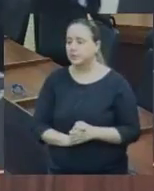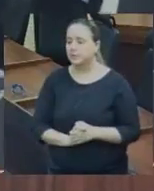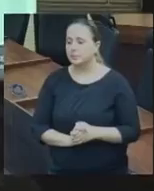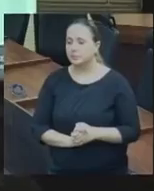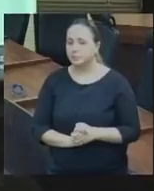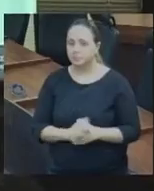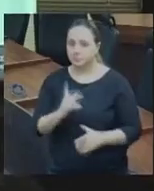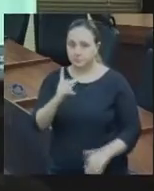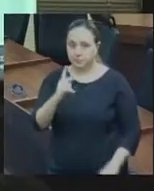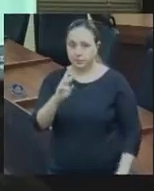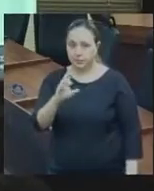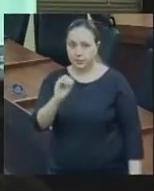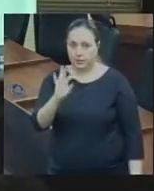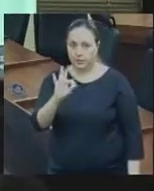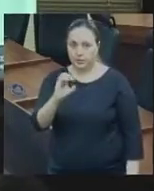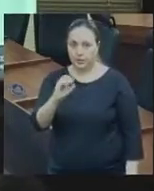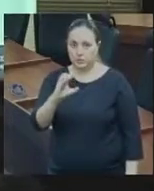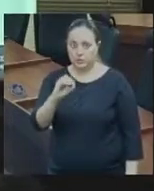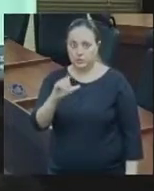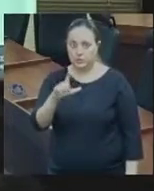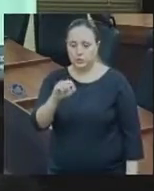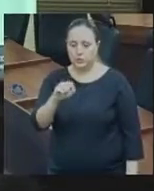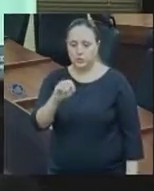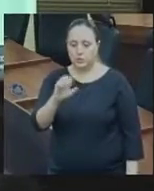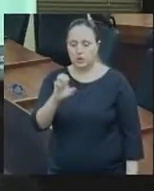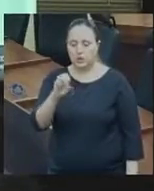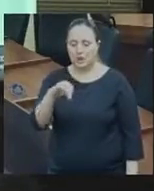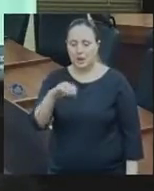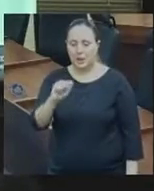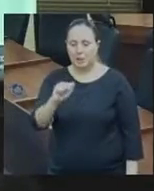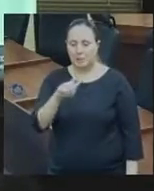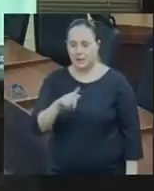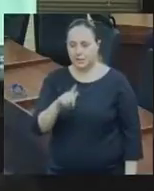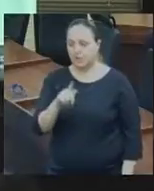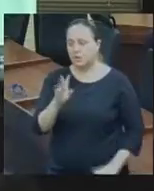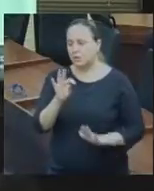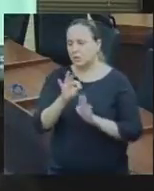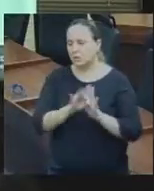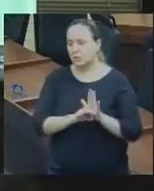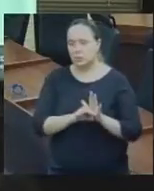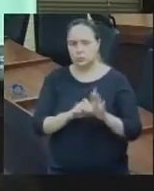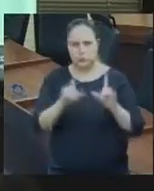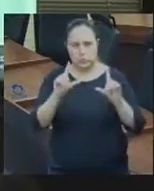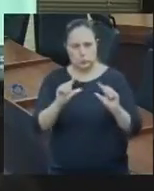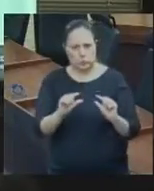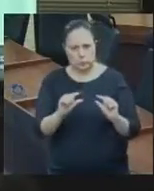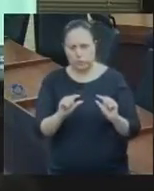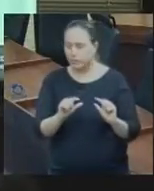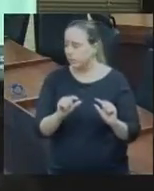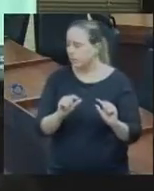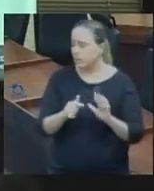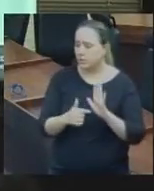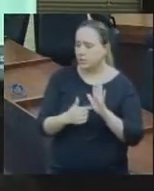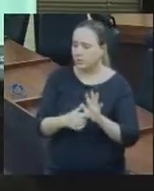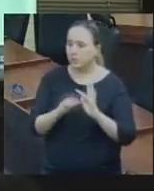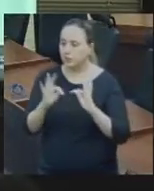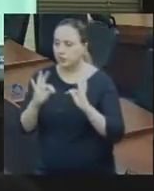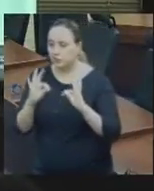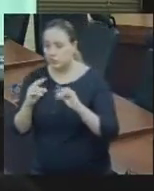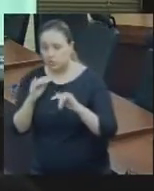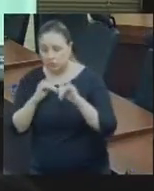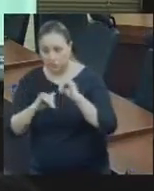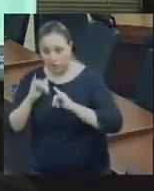ele é um texto relativamente curto e que dá todas as informações